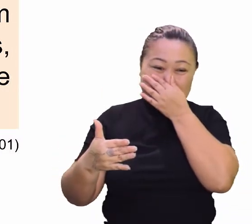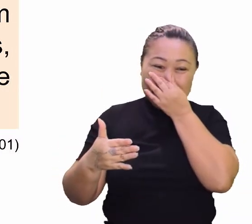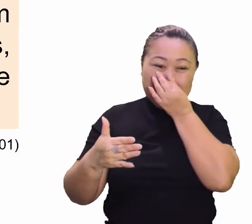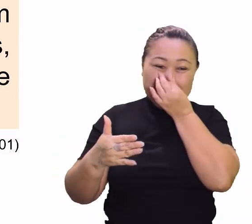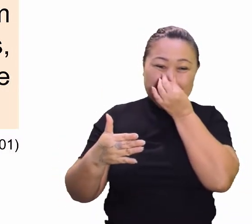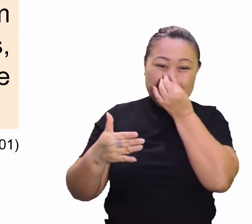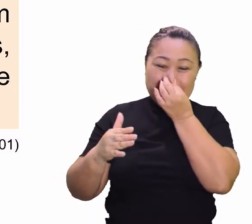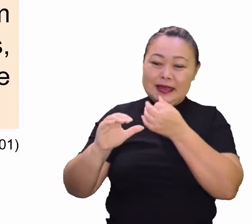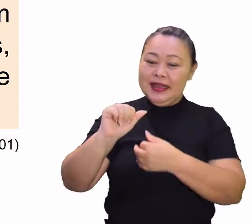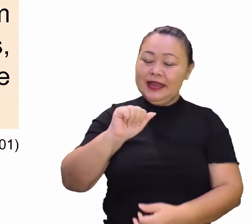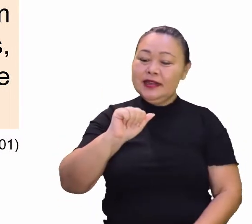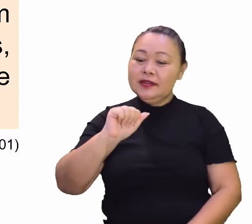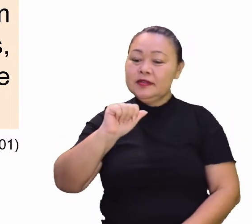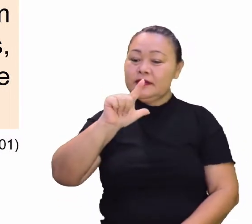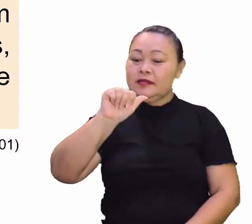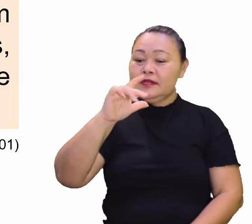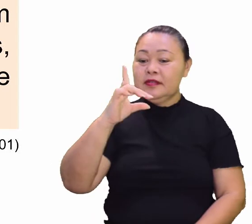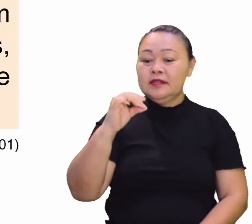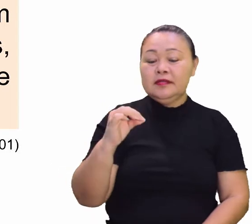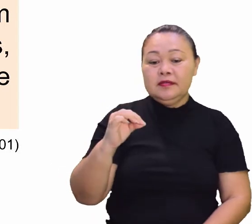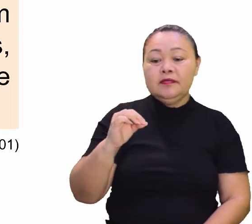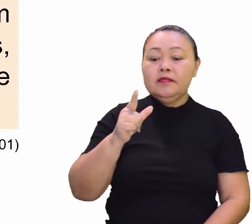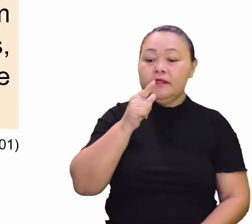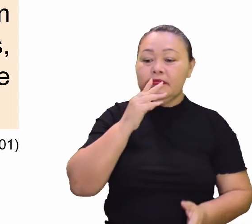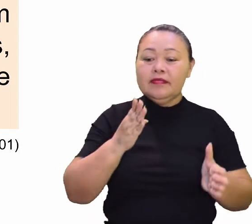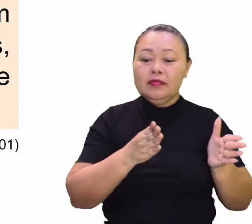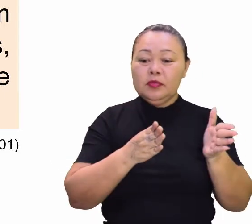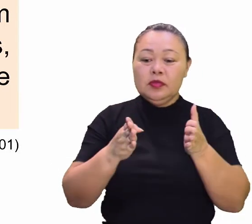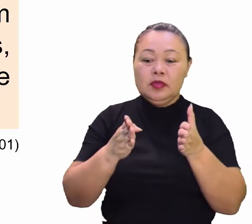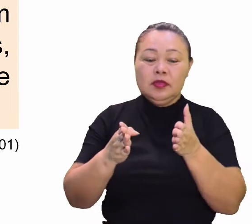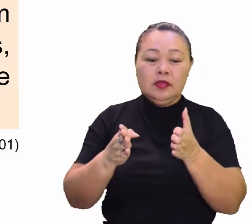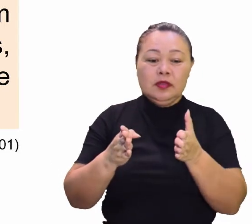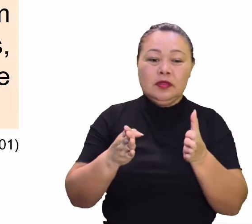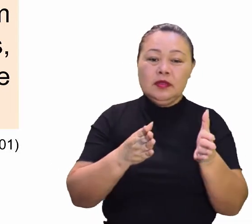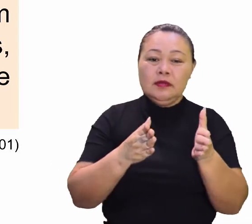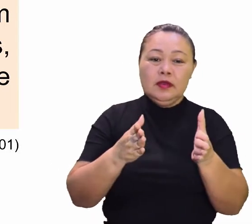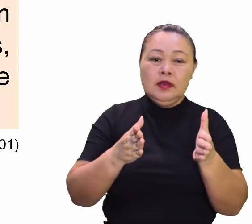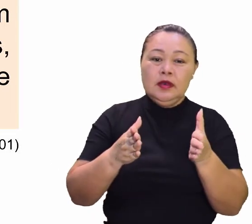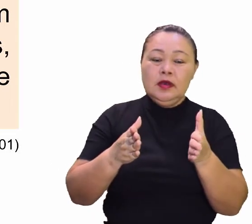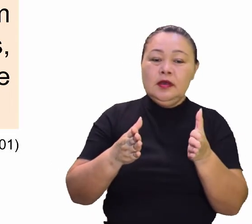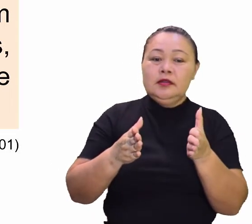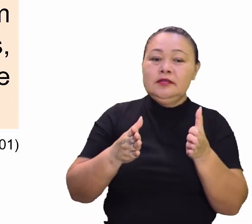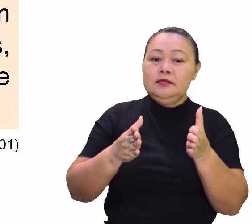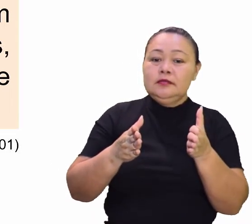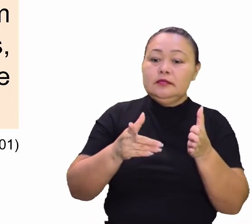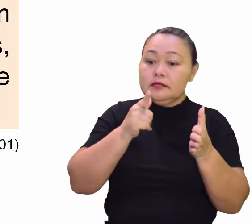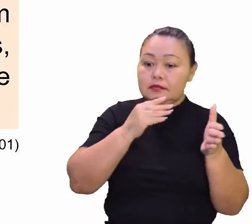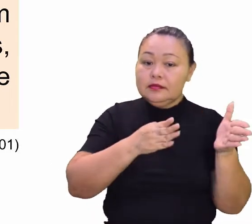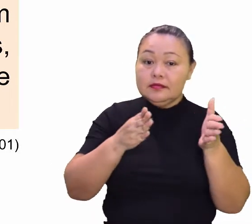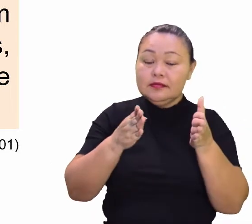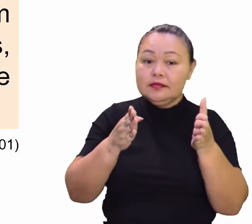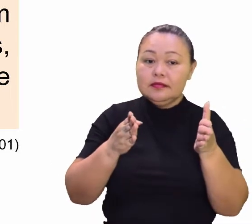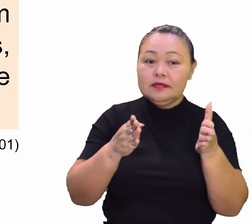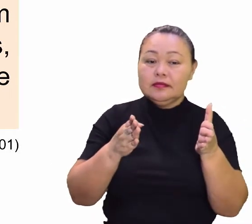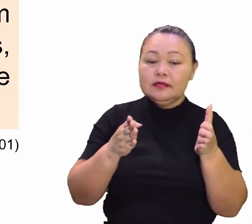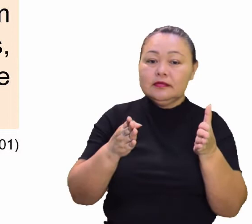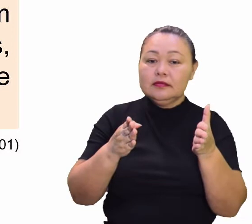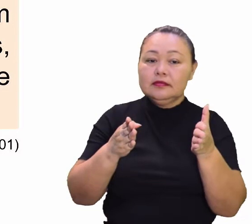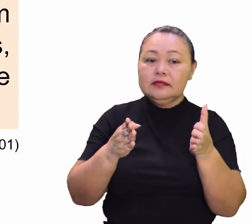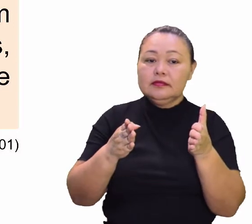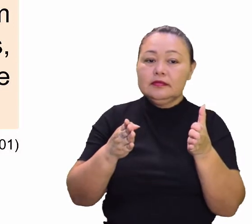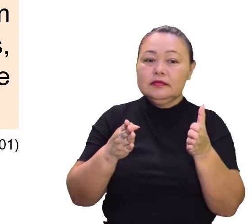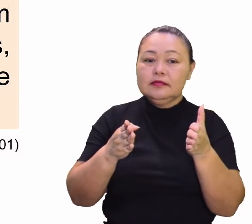agora. Obstáculo? Não, o rio, aqui, ó, o rio. Aí, agora eu vou desenhar o barco, aqui,